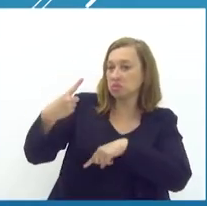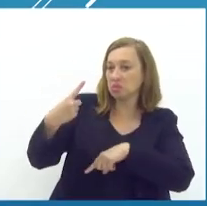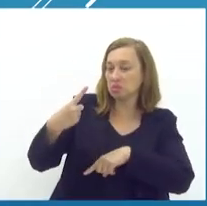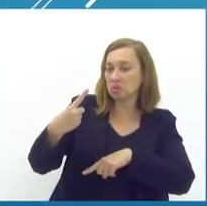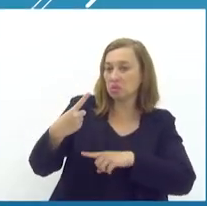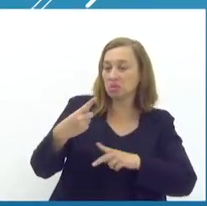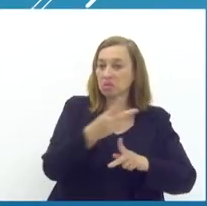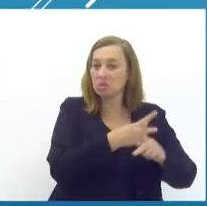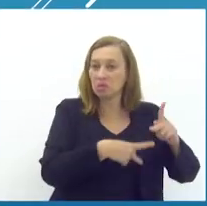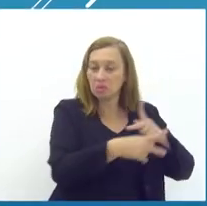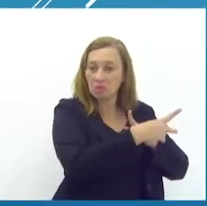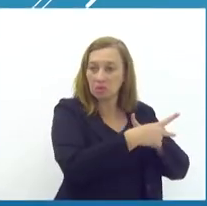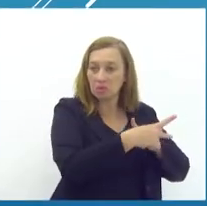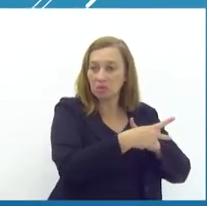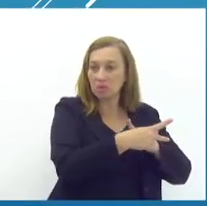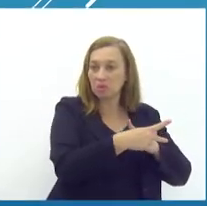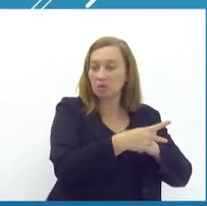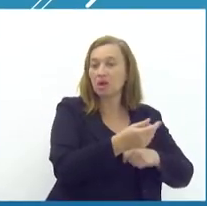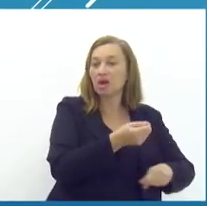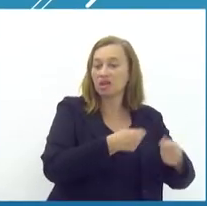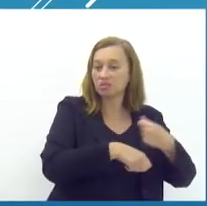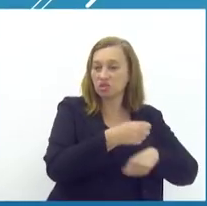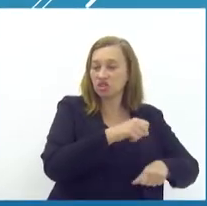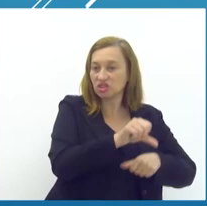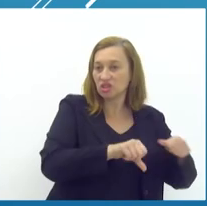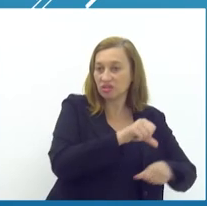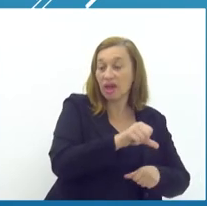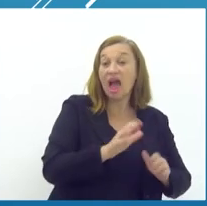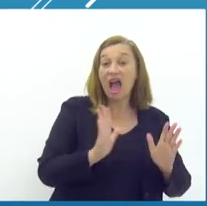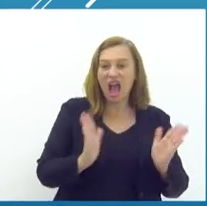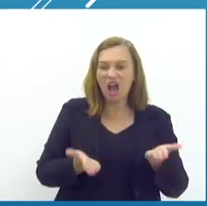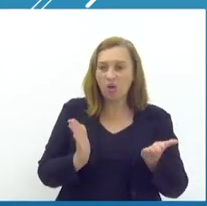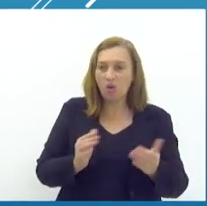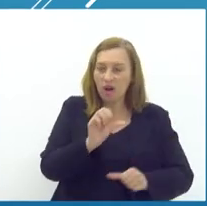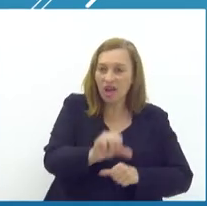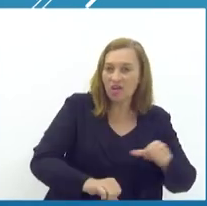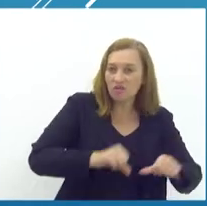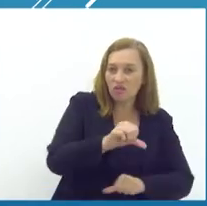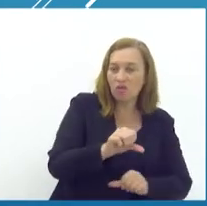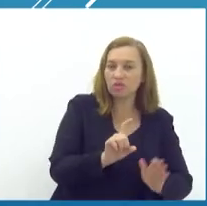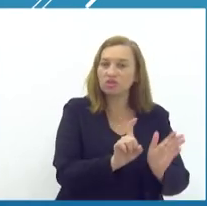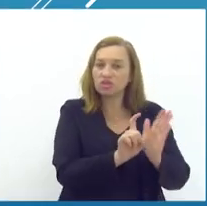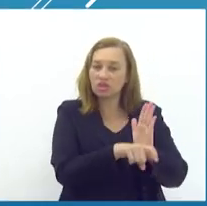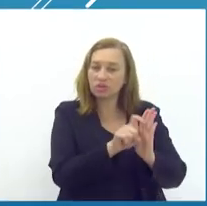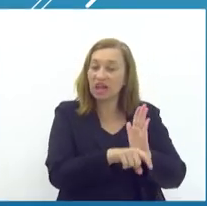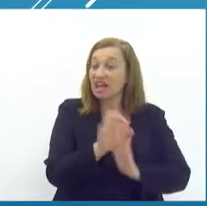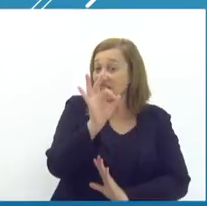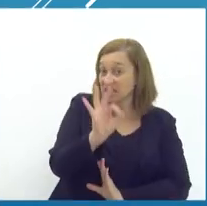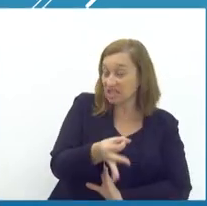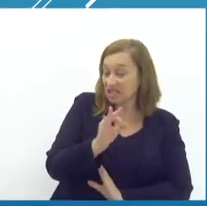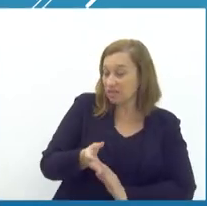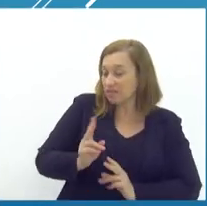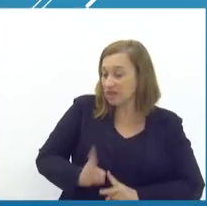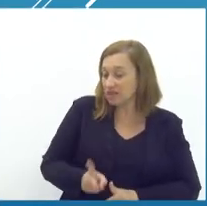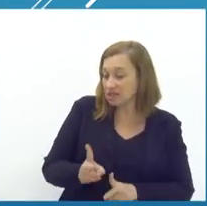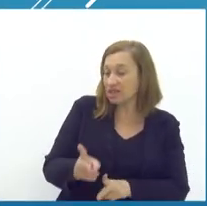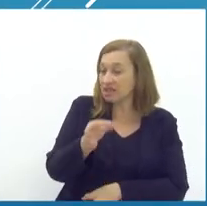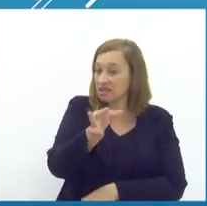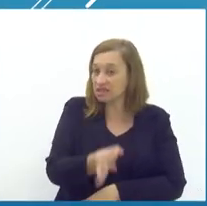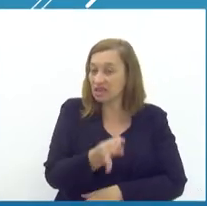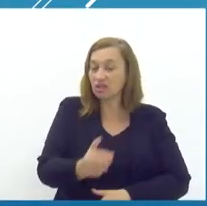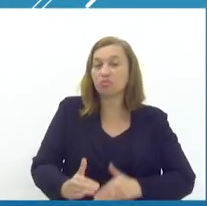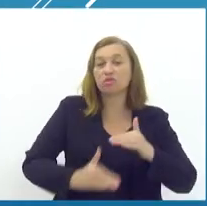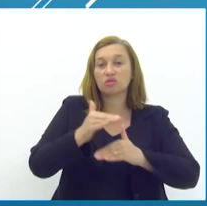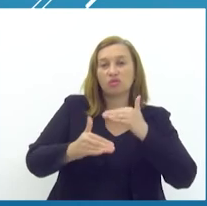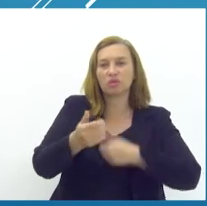agora vai ser a reforma tributária Aí sim o país vai né Finalmente vai seguir nos trilhos desejados do